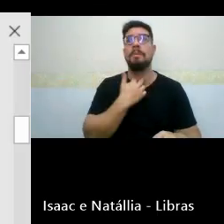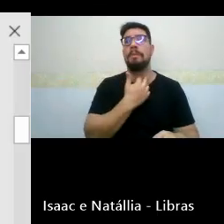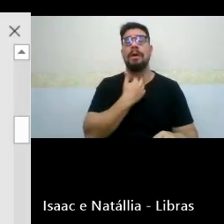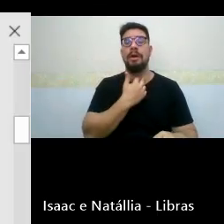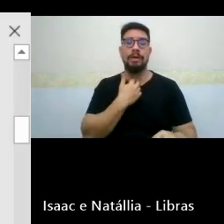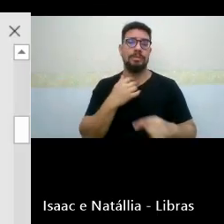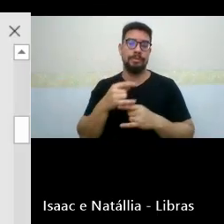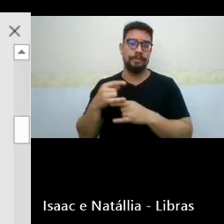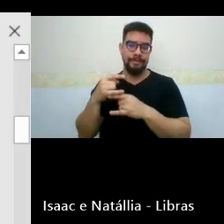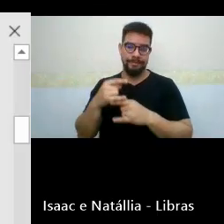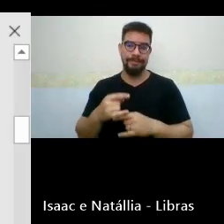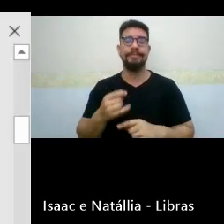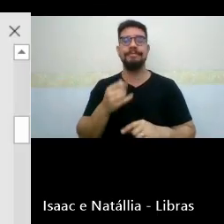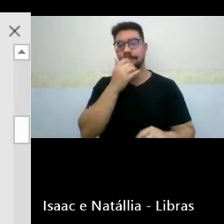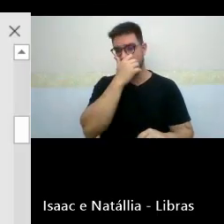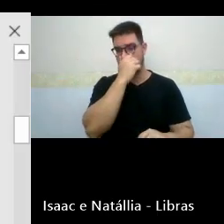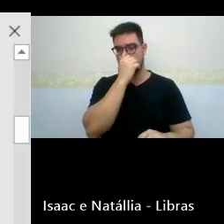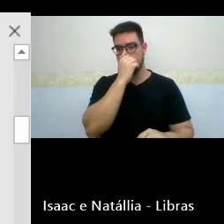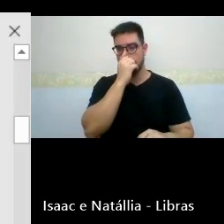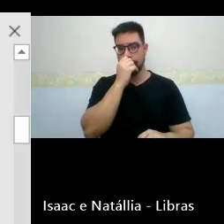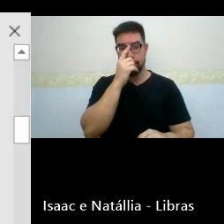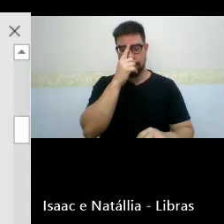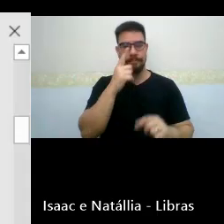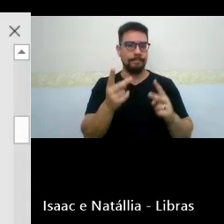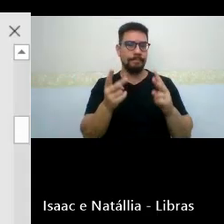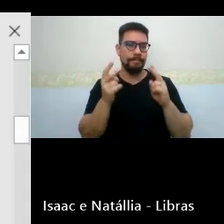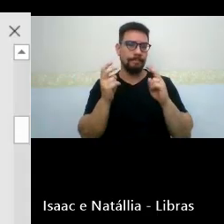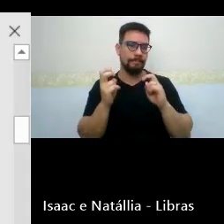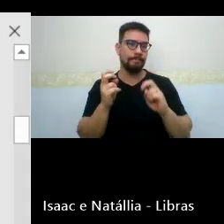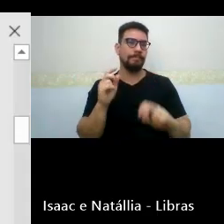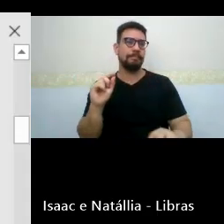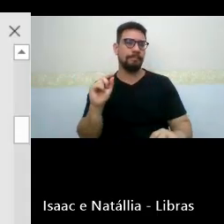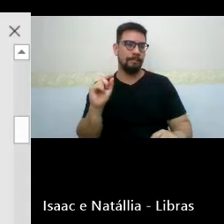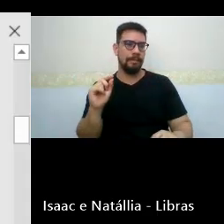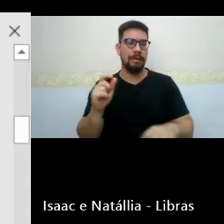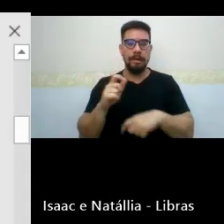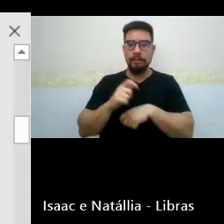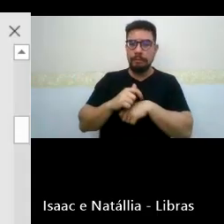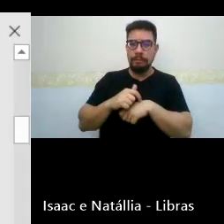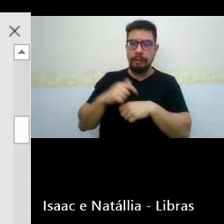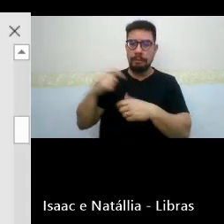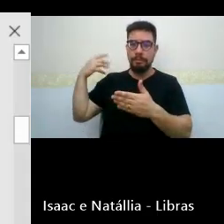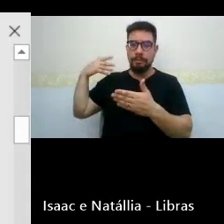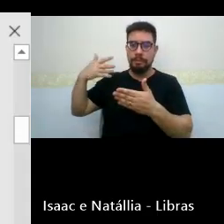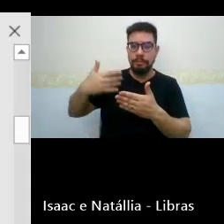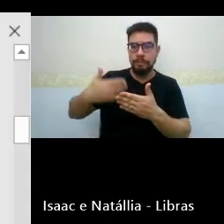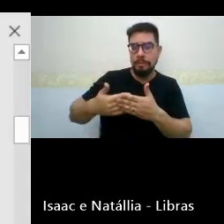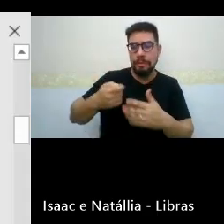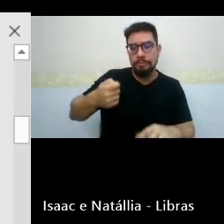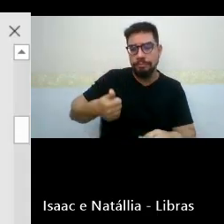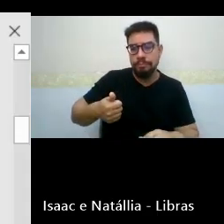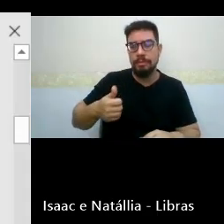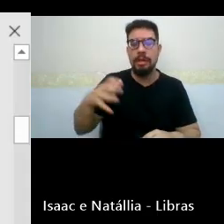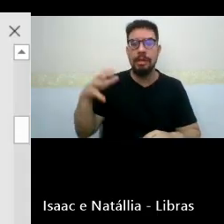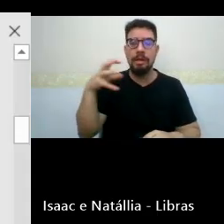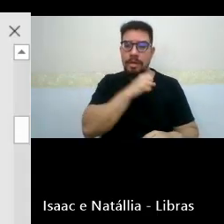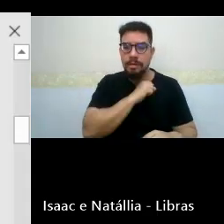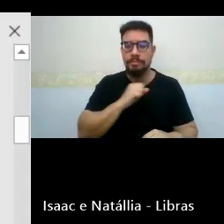entendam que em pouquíssimo tempo nós tivemos